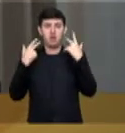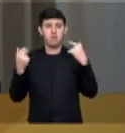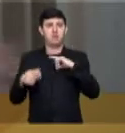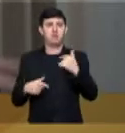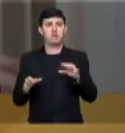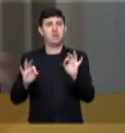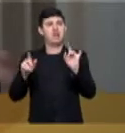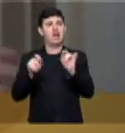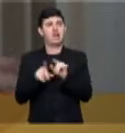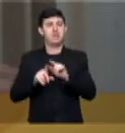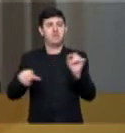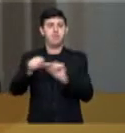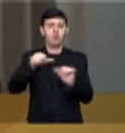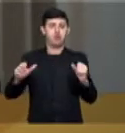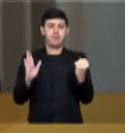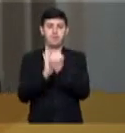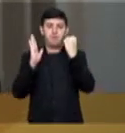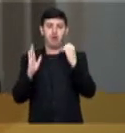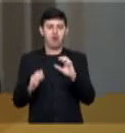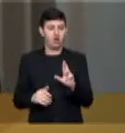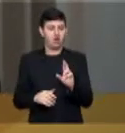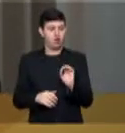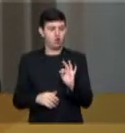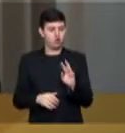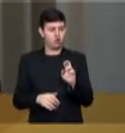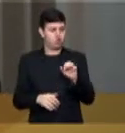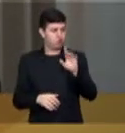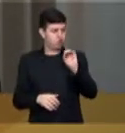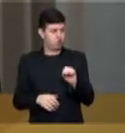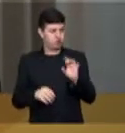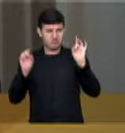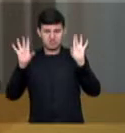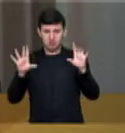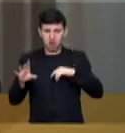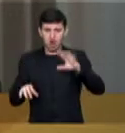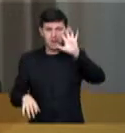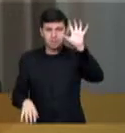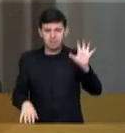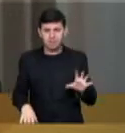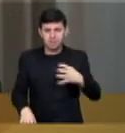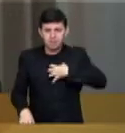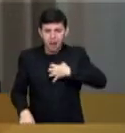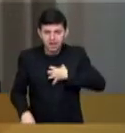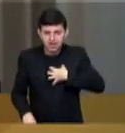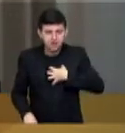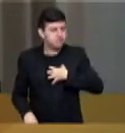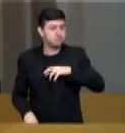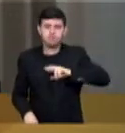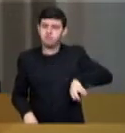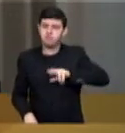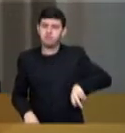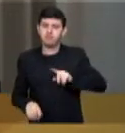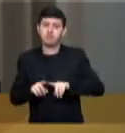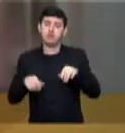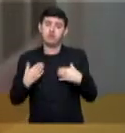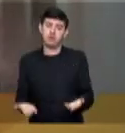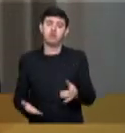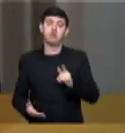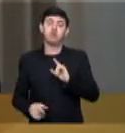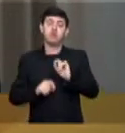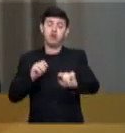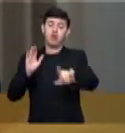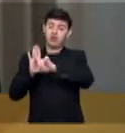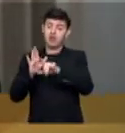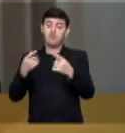segmentar e alterar o rótulo de um produto apenas no Estado da Bahia. A uniformidade, ela tem uma razão muito própria de ser, e é por isso que a lei tem que